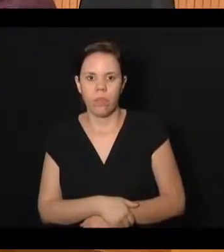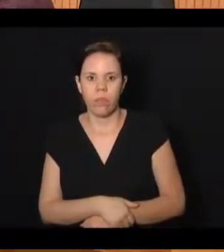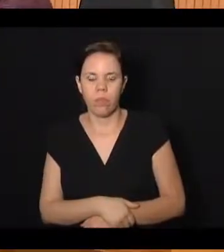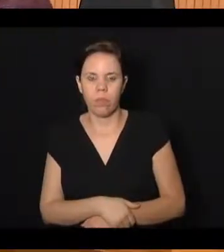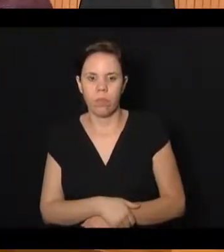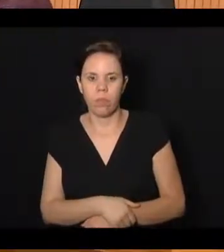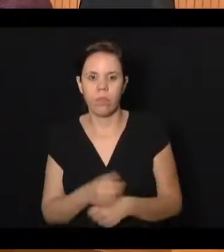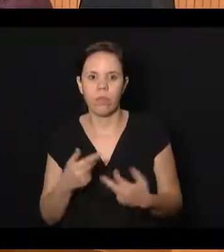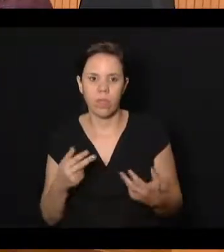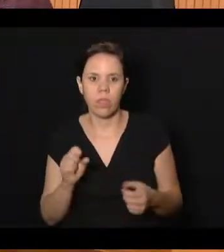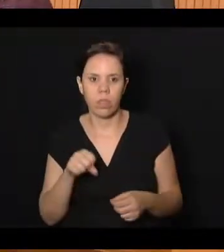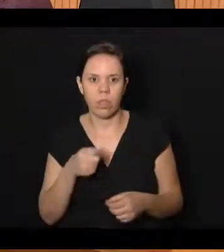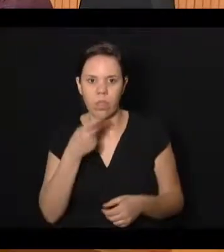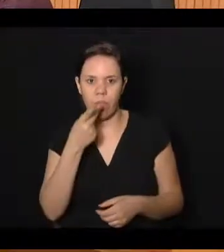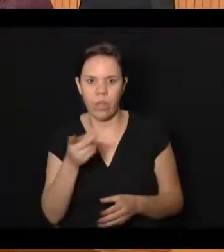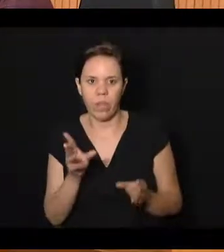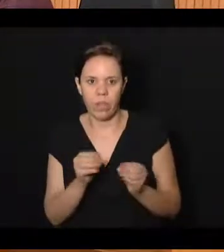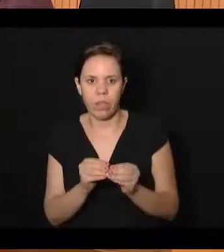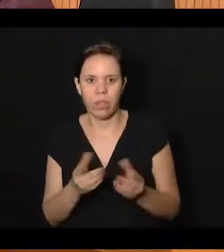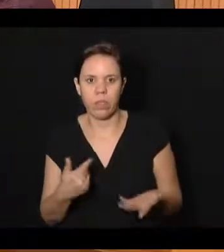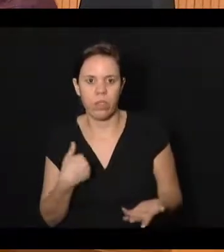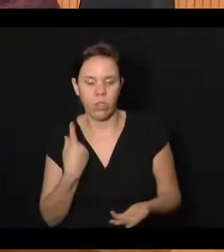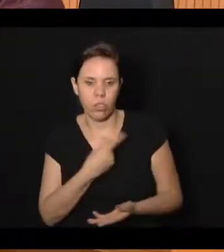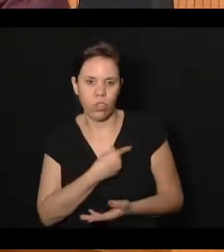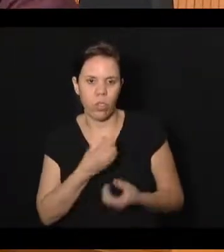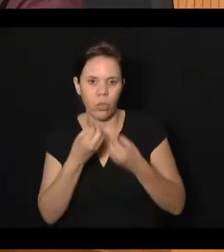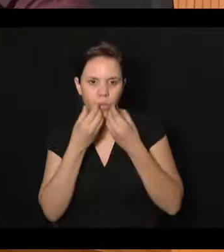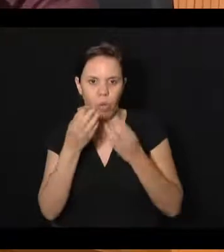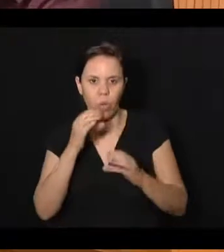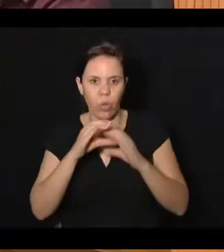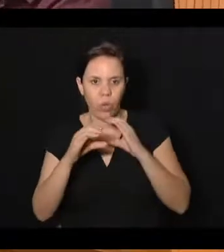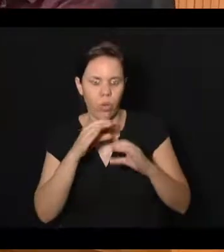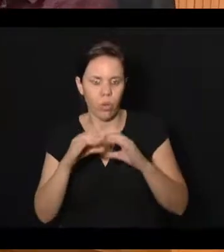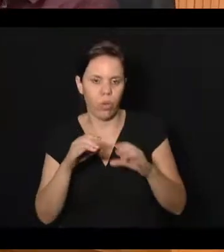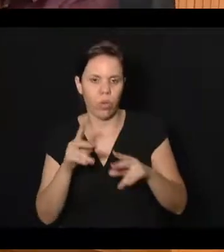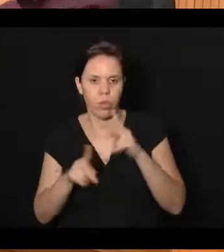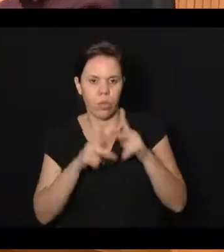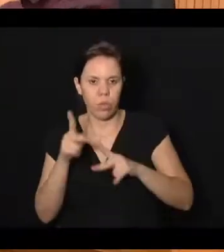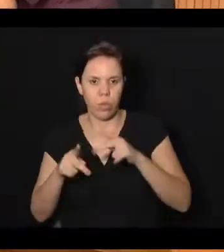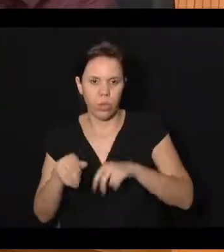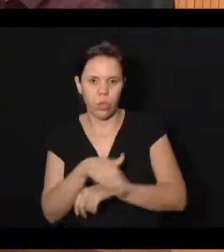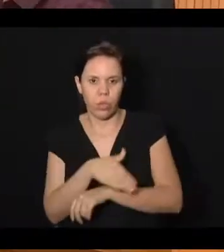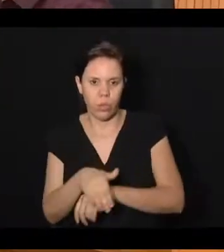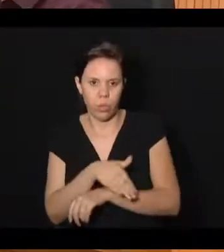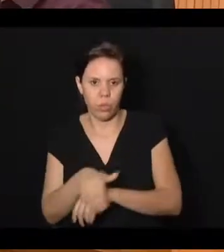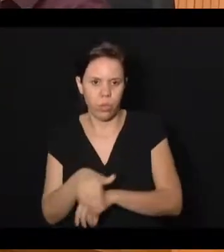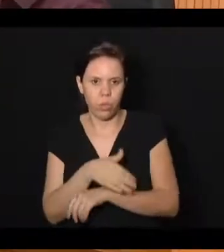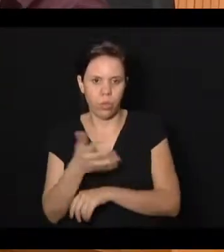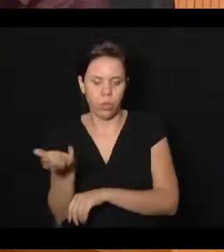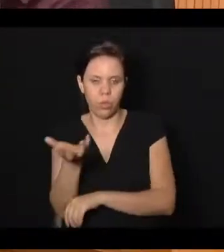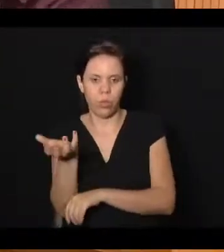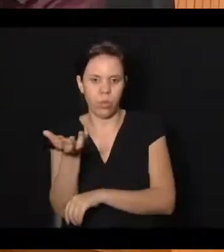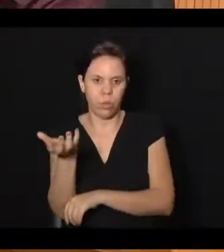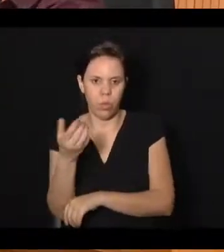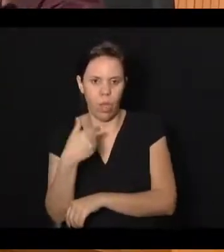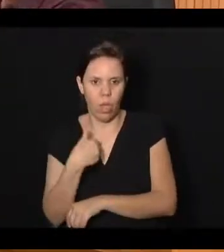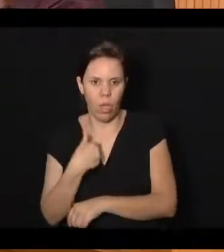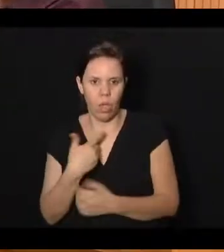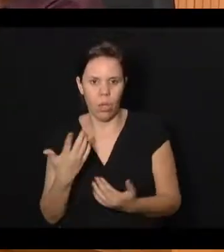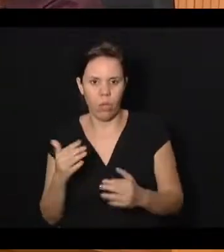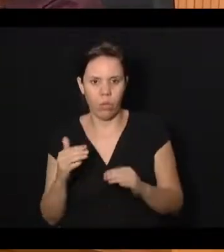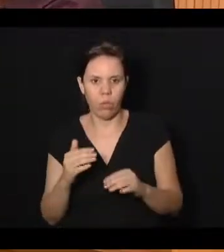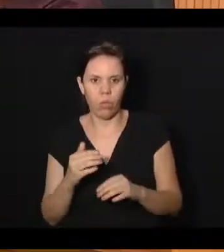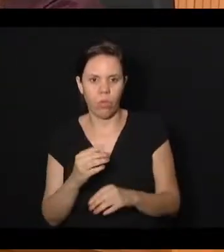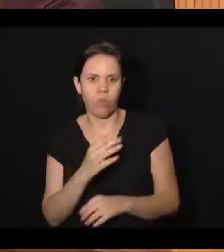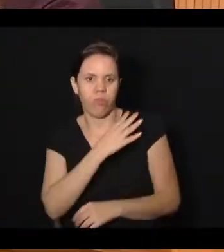sim senhor nas abordagens que nós fazemos também eu também participa constantemente por seus dependentes operações